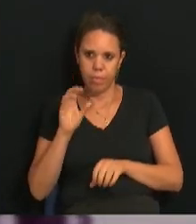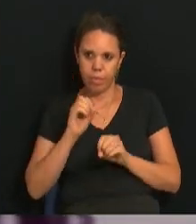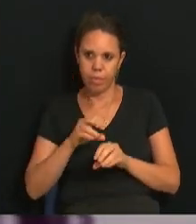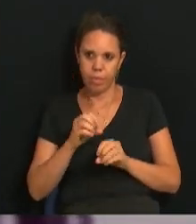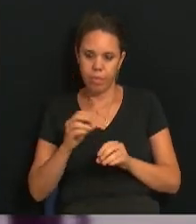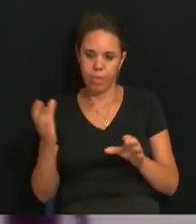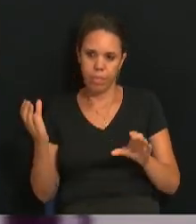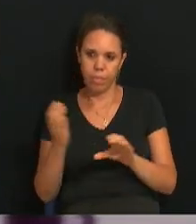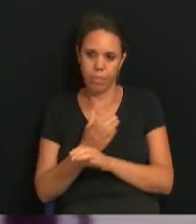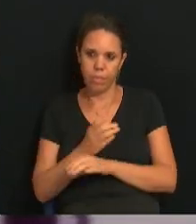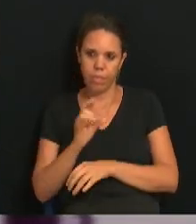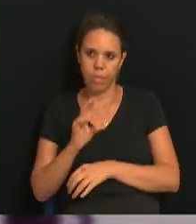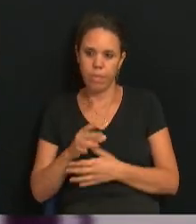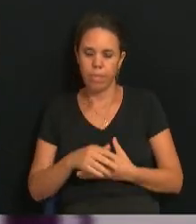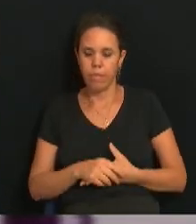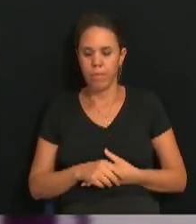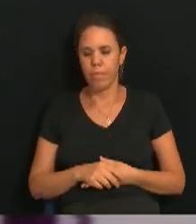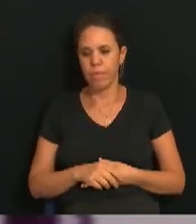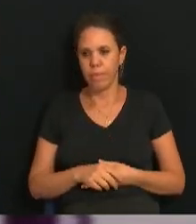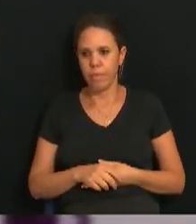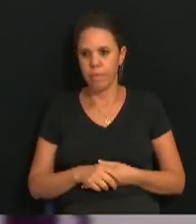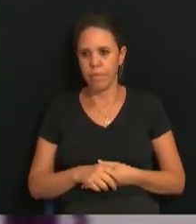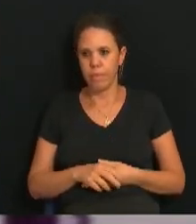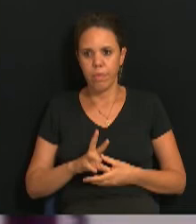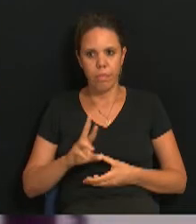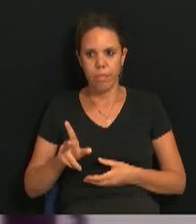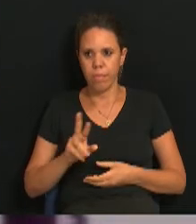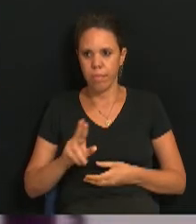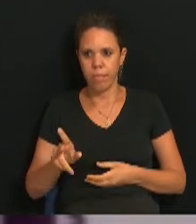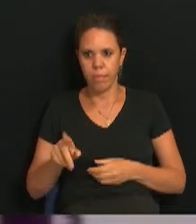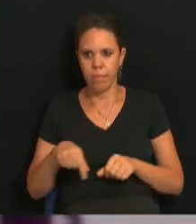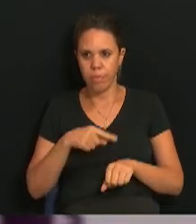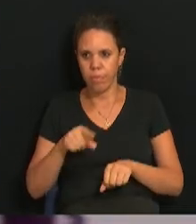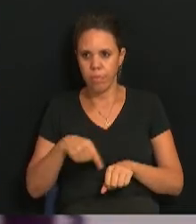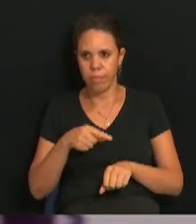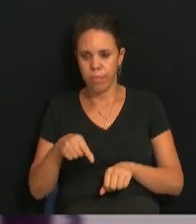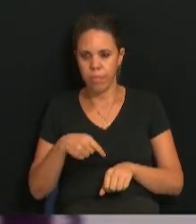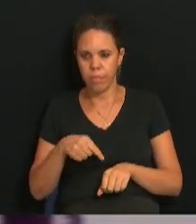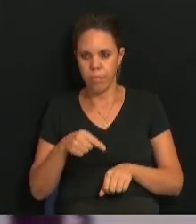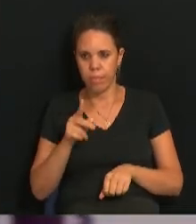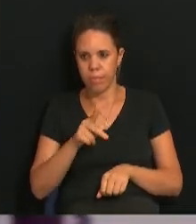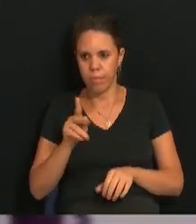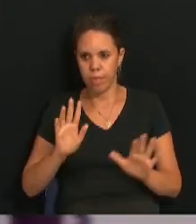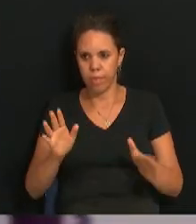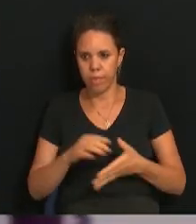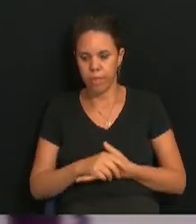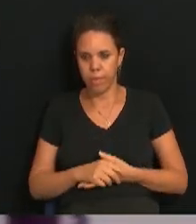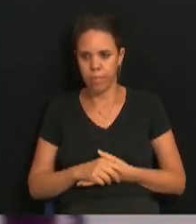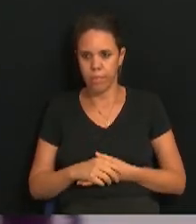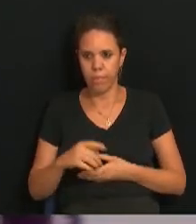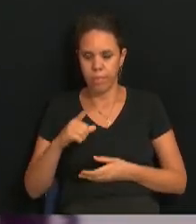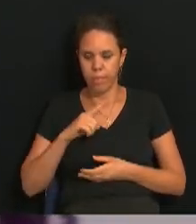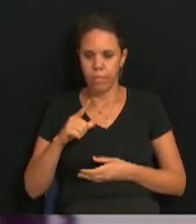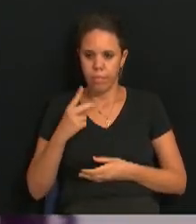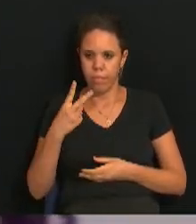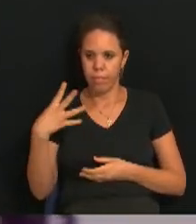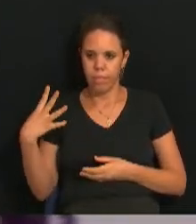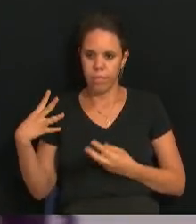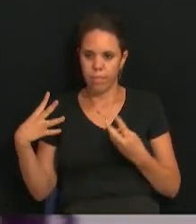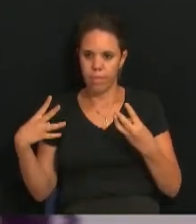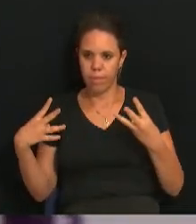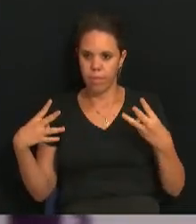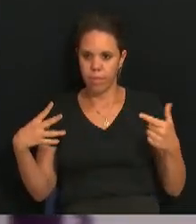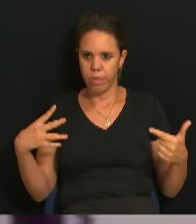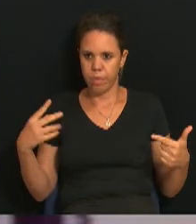integral apenas. Ainda assim, não é a mesma jornada dos demais professores, Ele tem uma jornada de 24, 32 mais